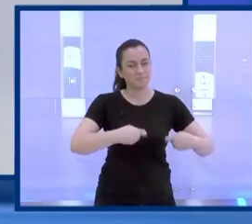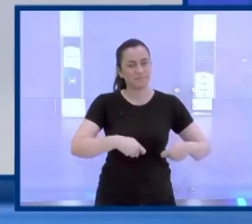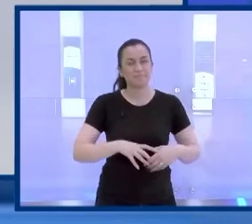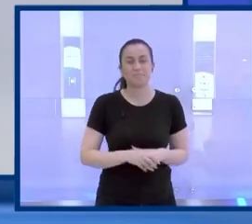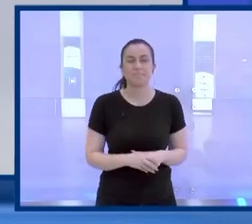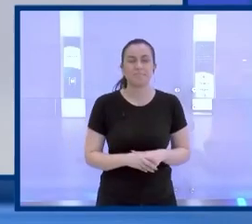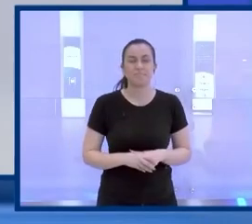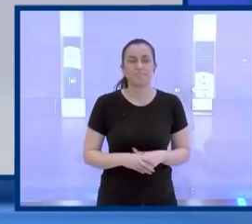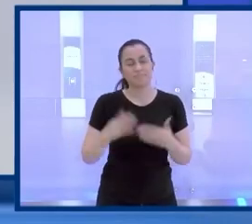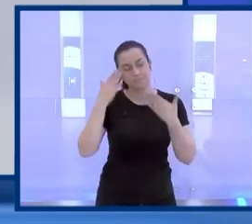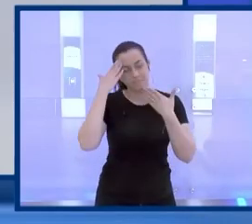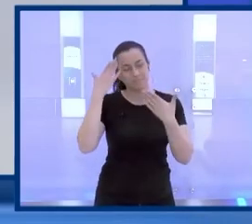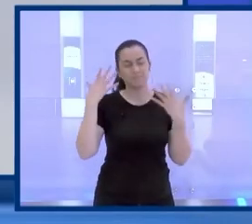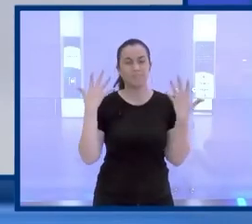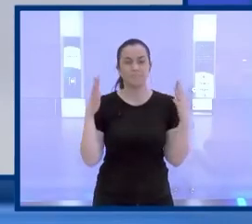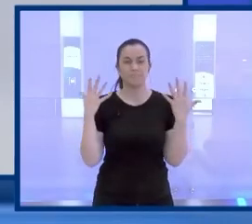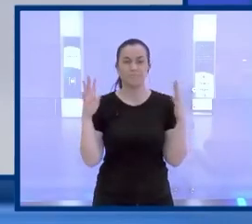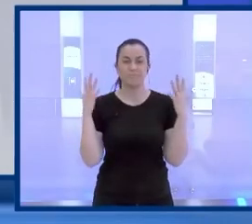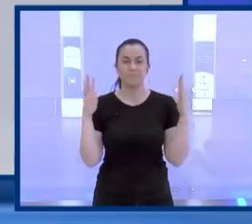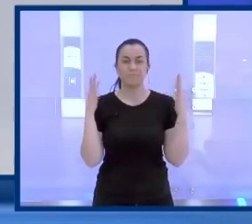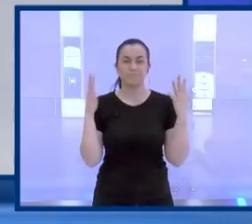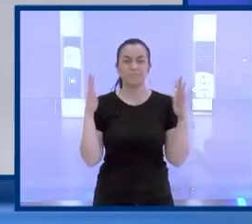gaúcho. Obrigado.